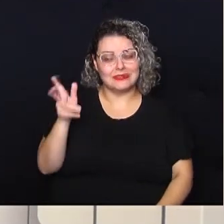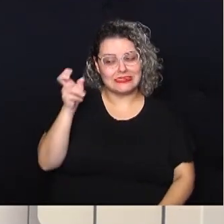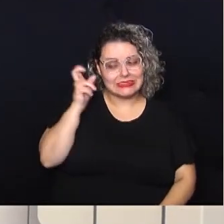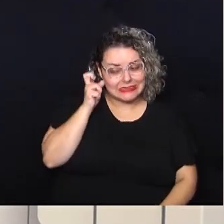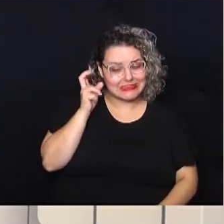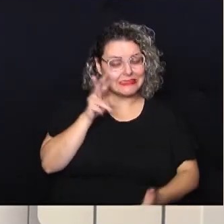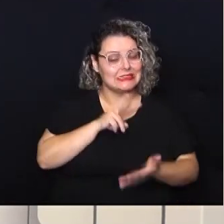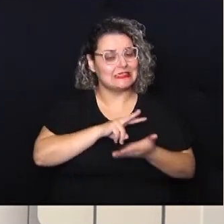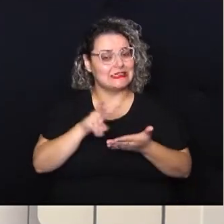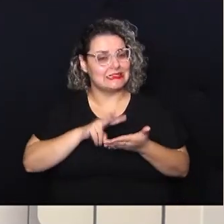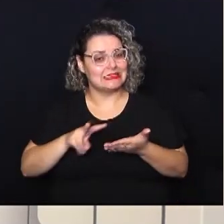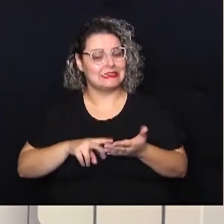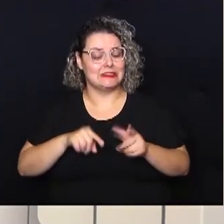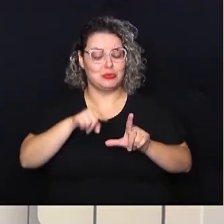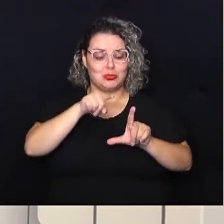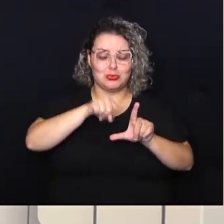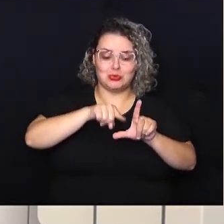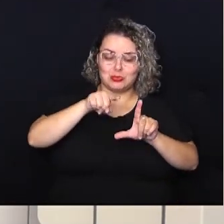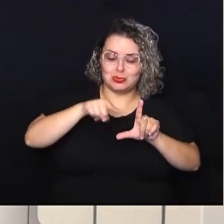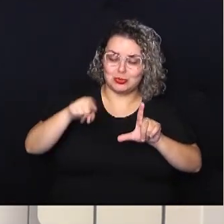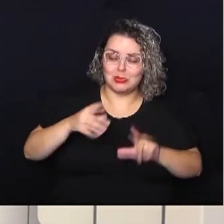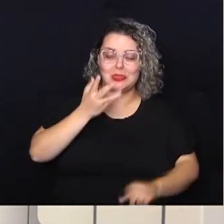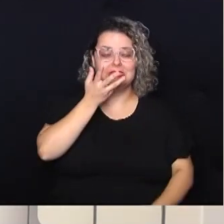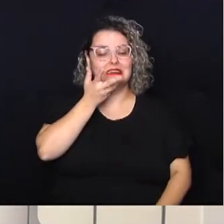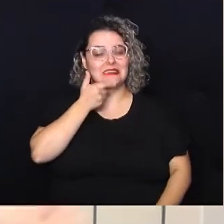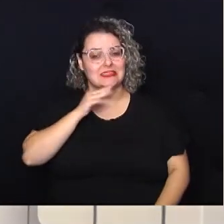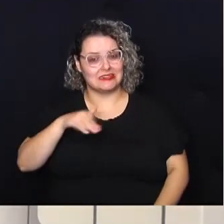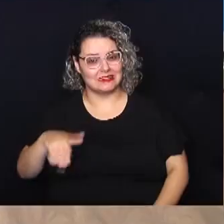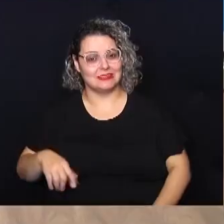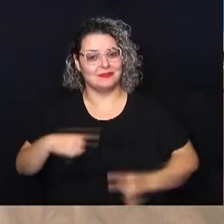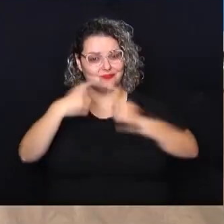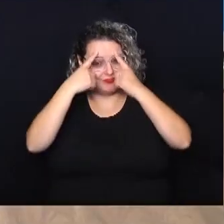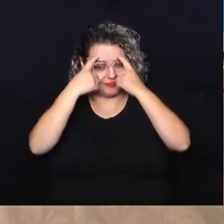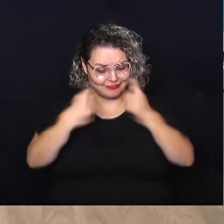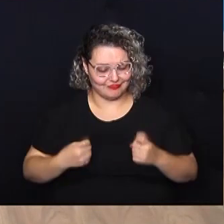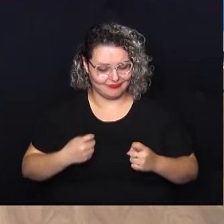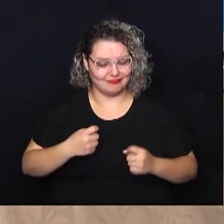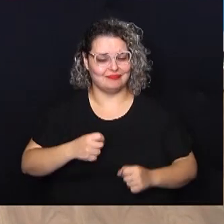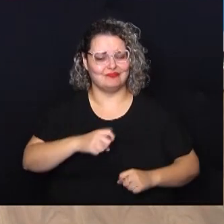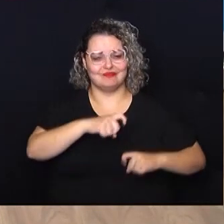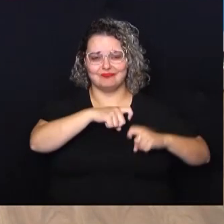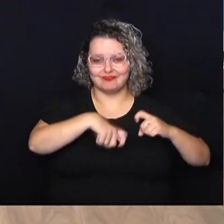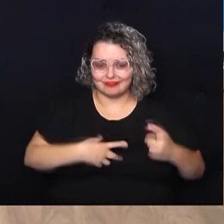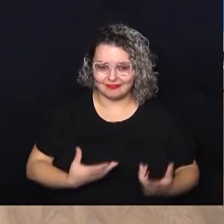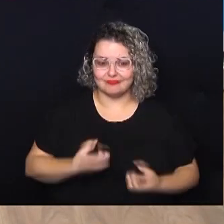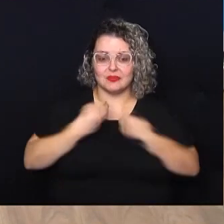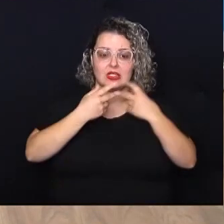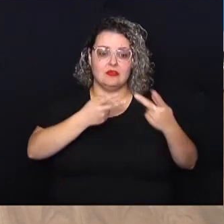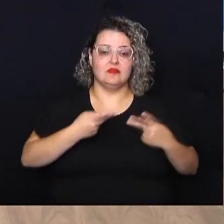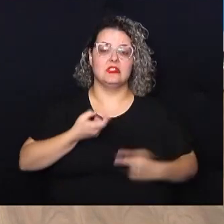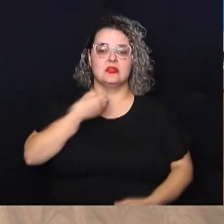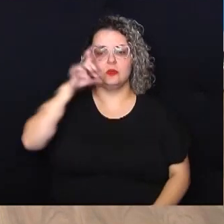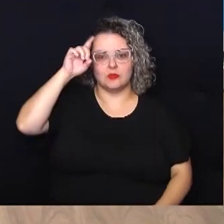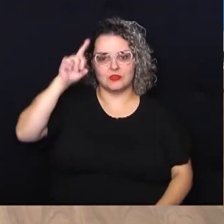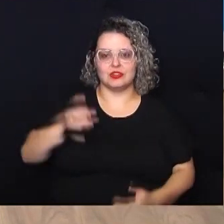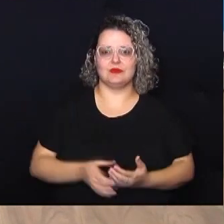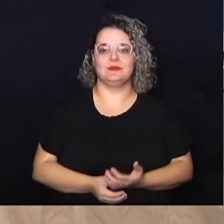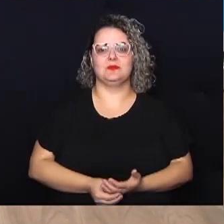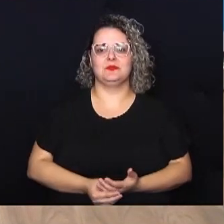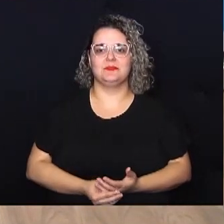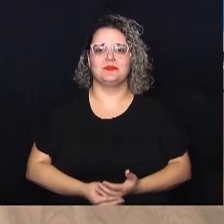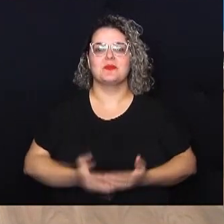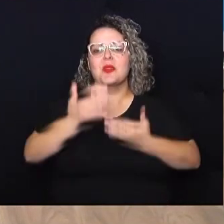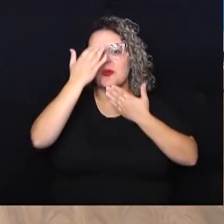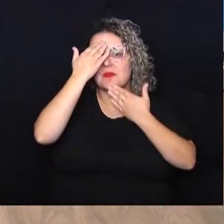lê essas estatísticas de crianças sendo violentadas? Seja bem-vinda e bom dia. Obrigada,